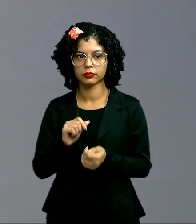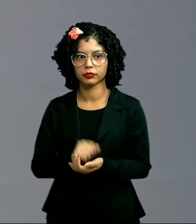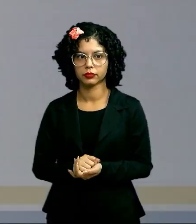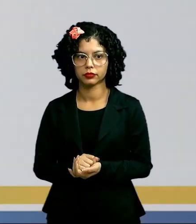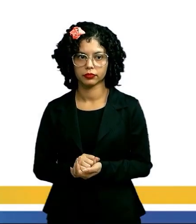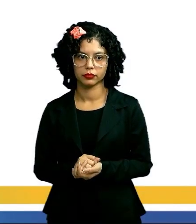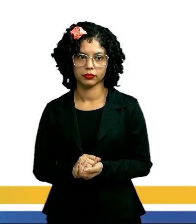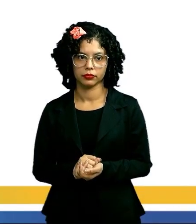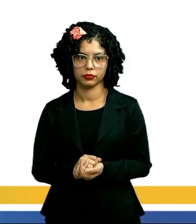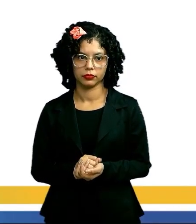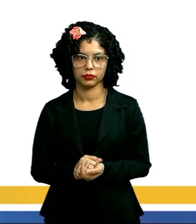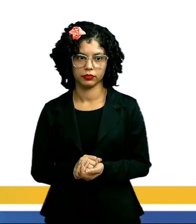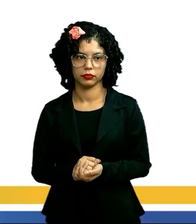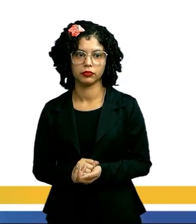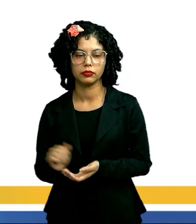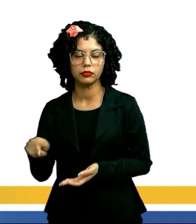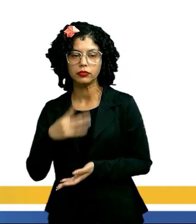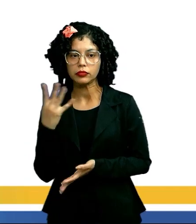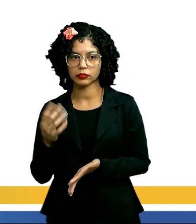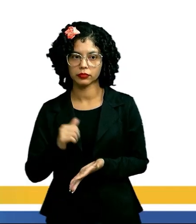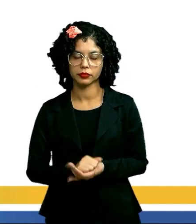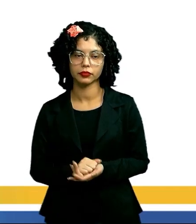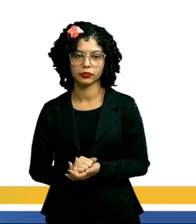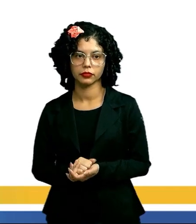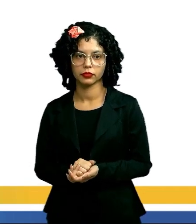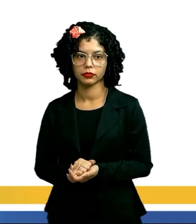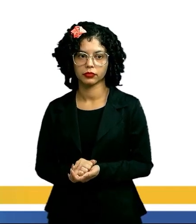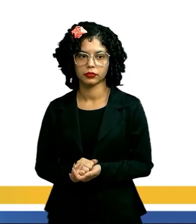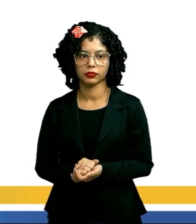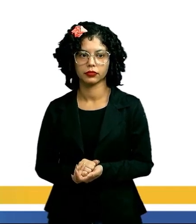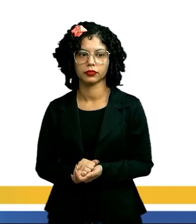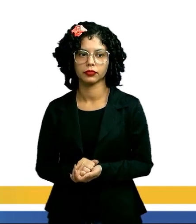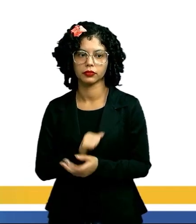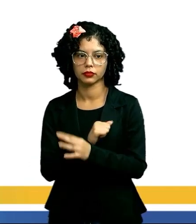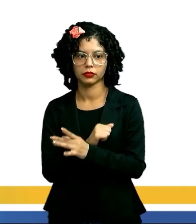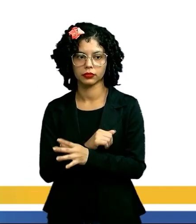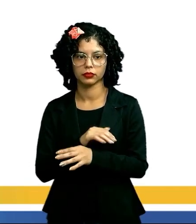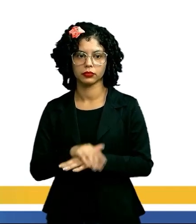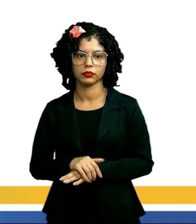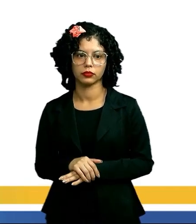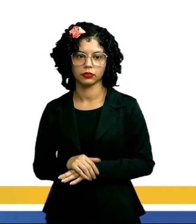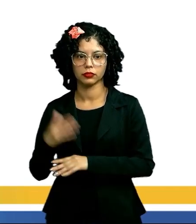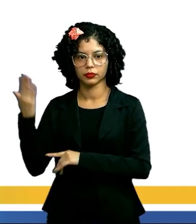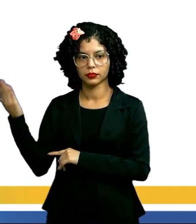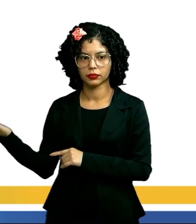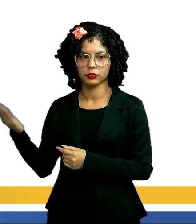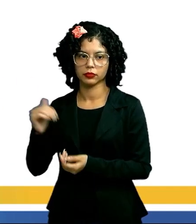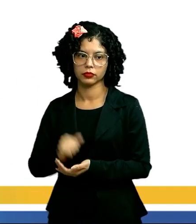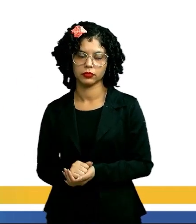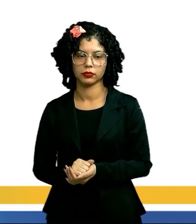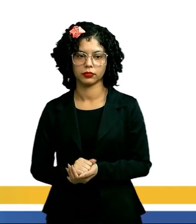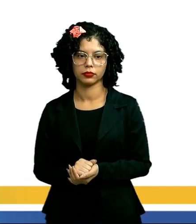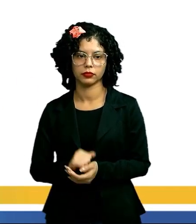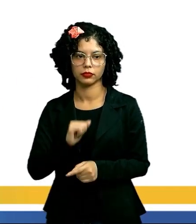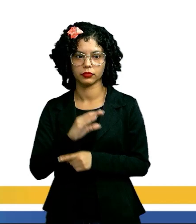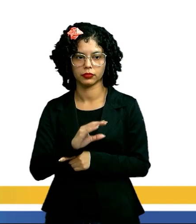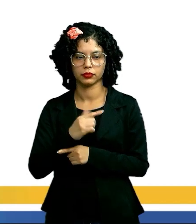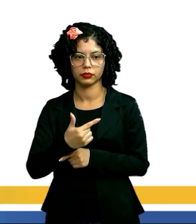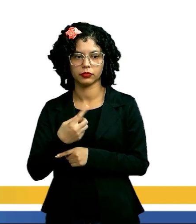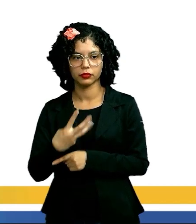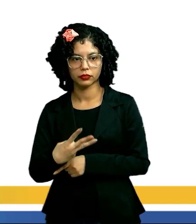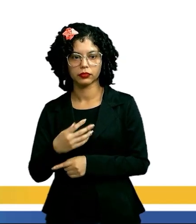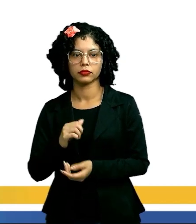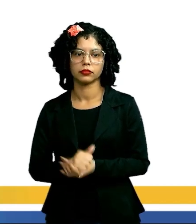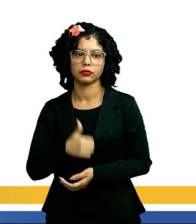vocês. Olha só. Então, quanto que é a fórmula molecular do ácido fólico? Olha só, ela não é C23, ela é